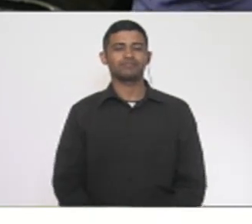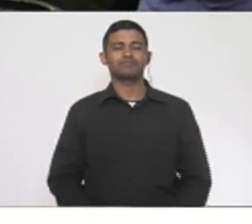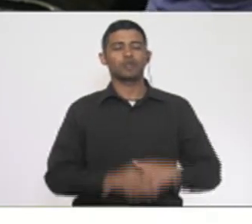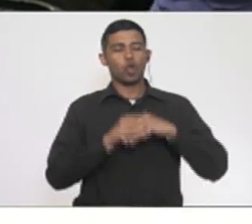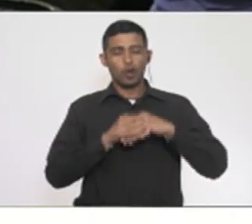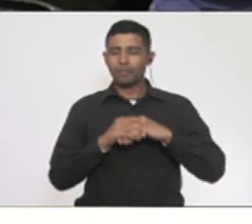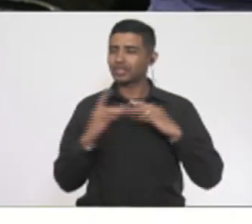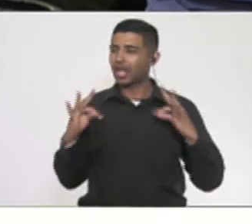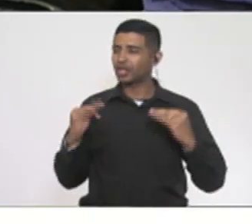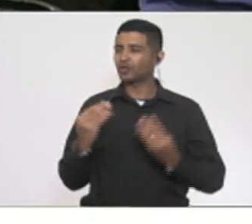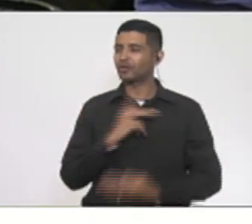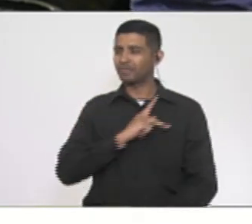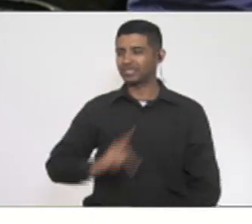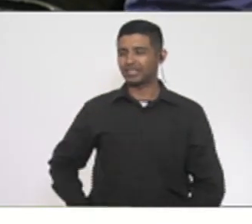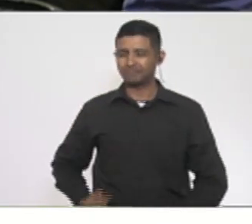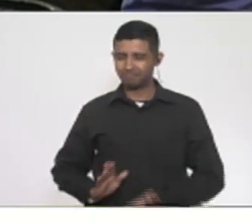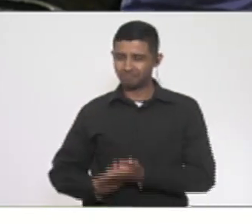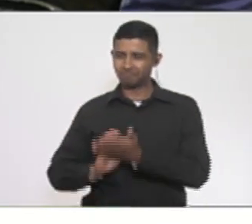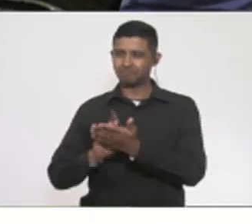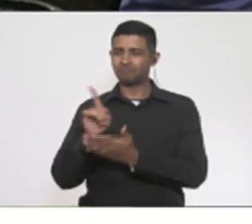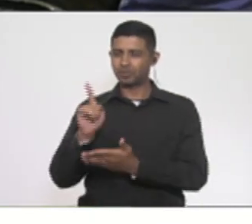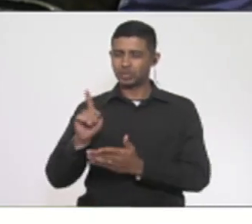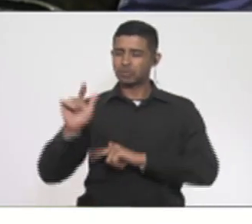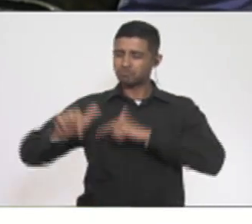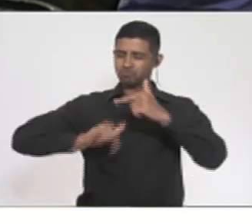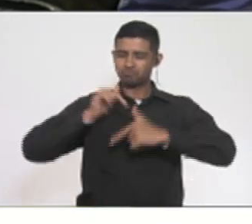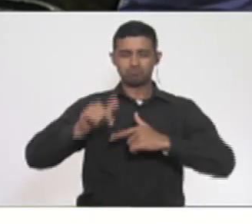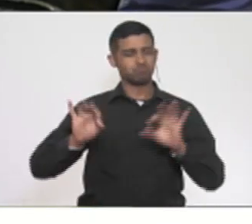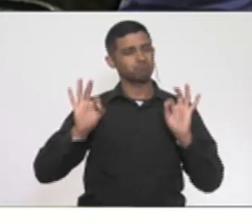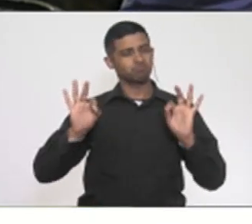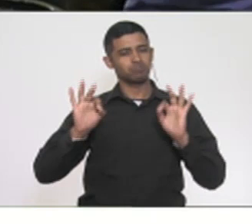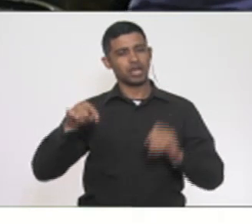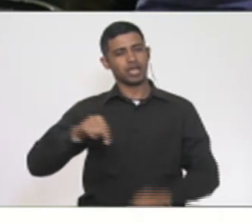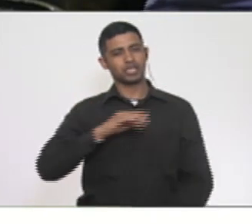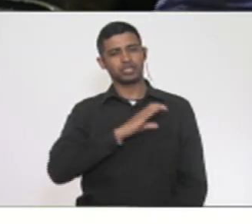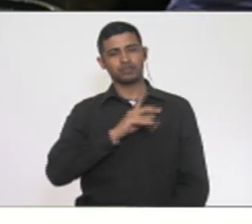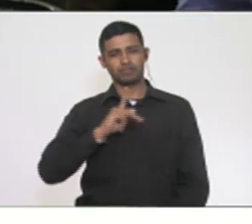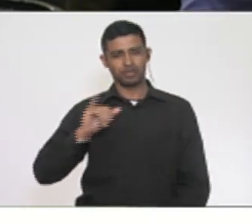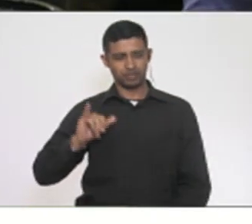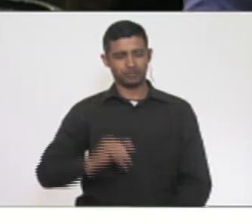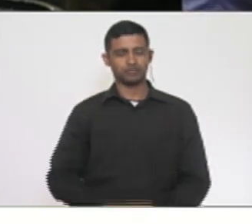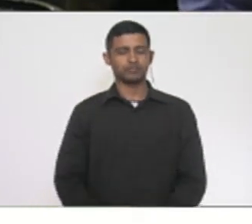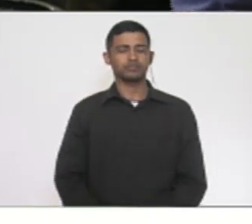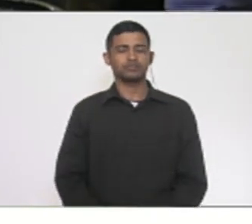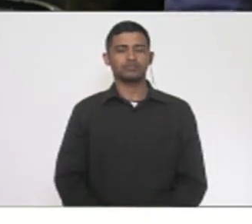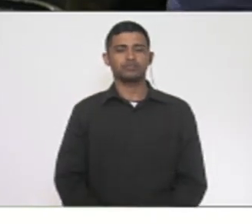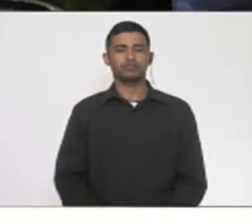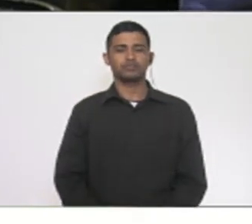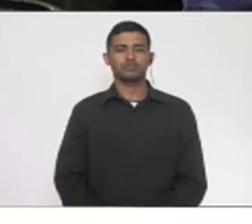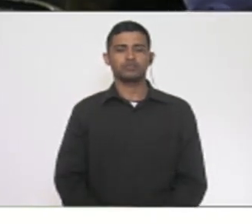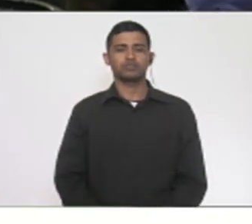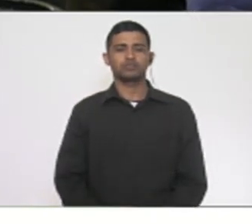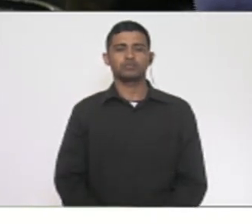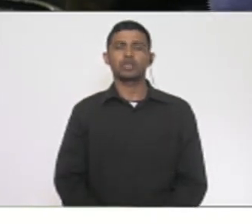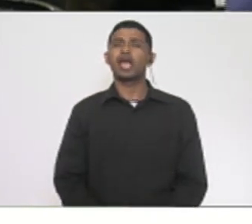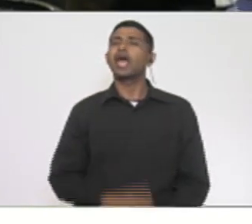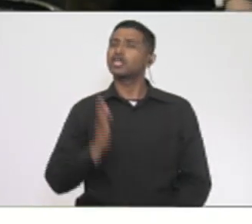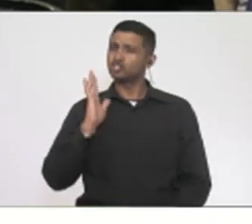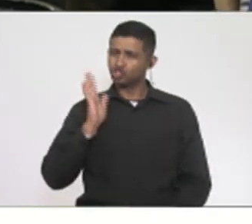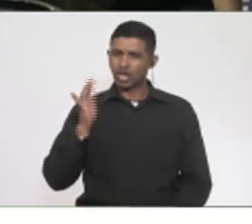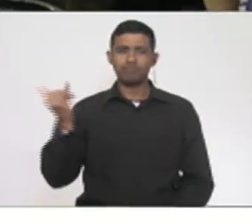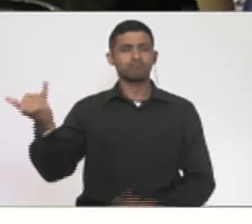Cumprimentar a todos, presidente, parabenizá-lo pela bela condução nesta CPI, vez que eu já recebi